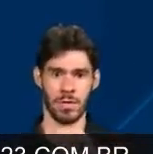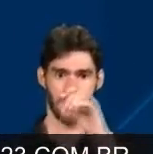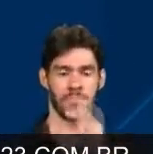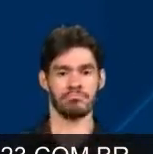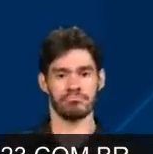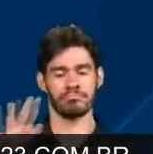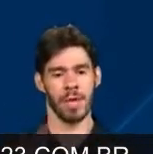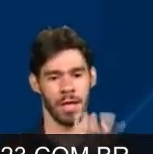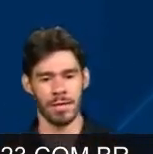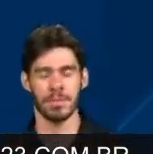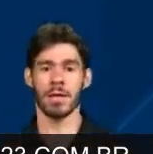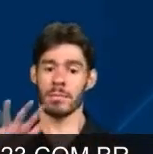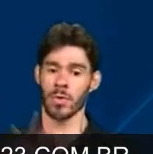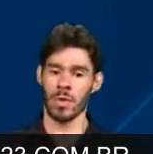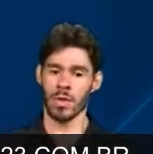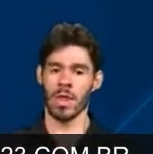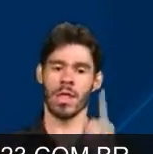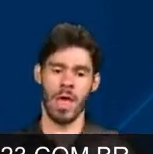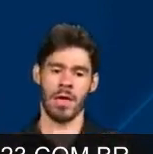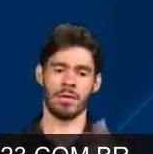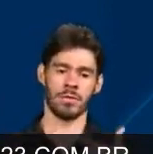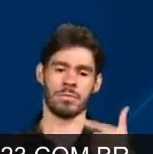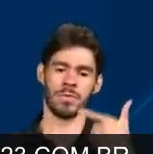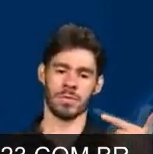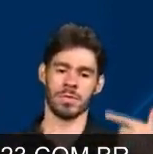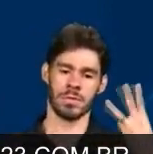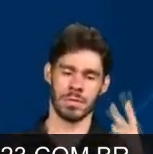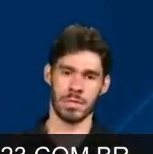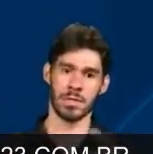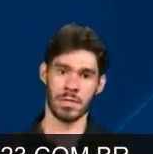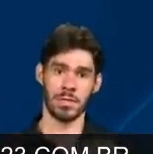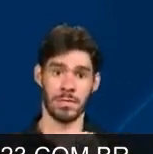3.280,93 recebe o teto de R$ 2.230,97.